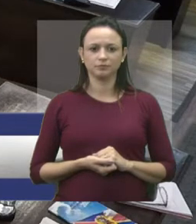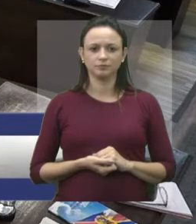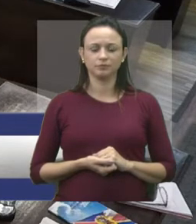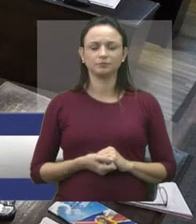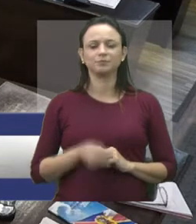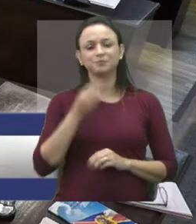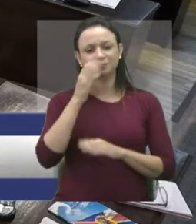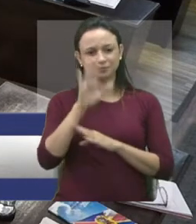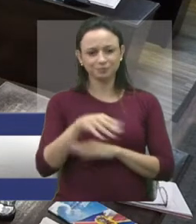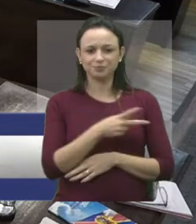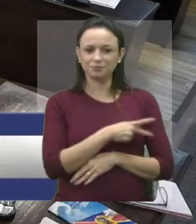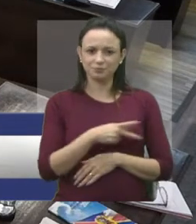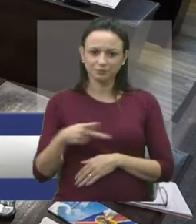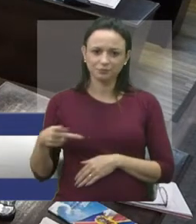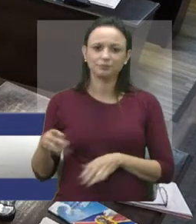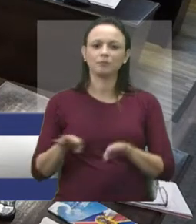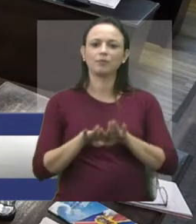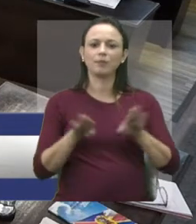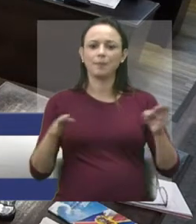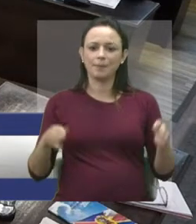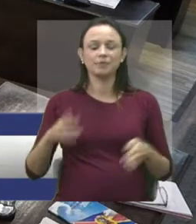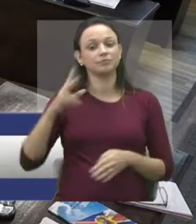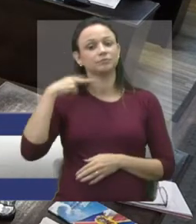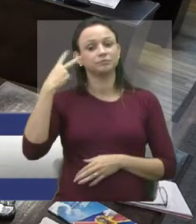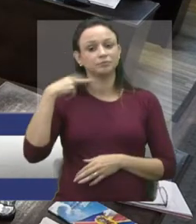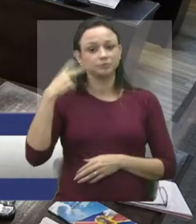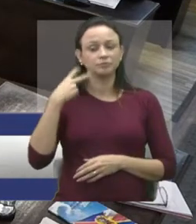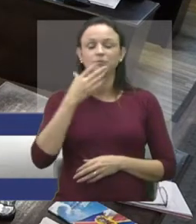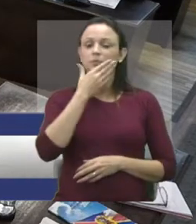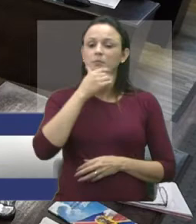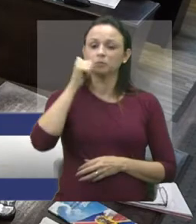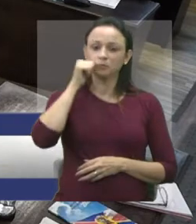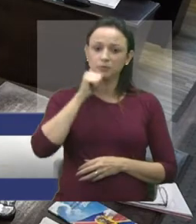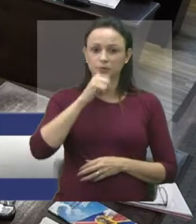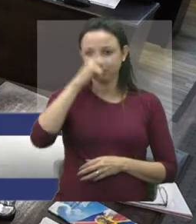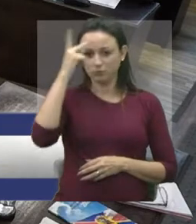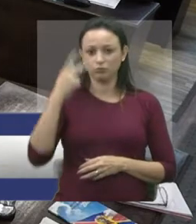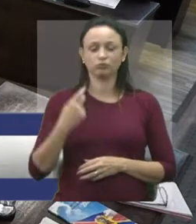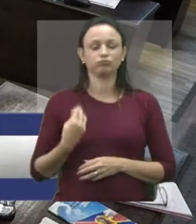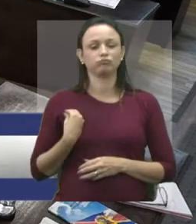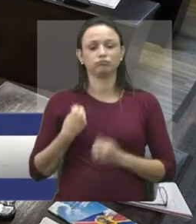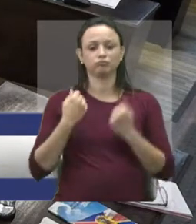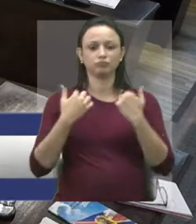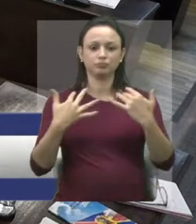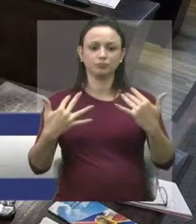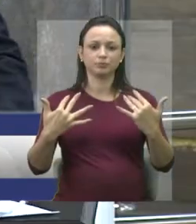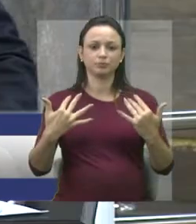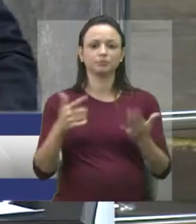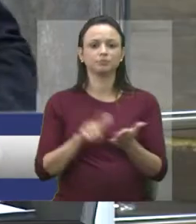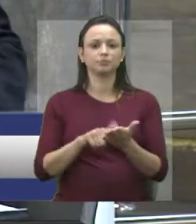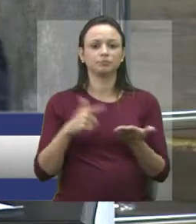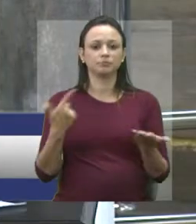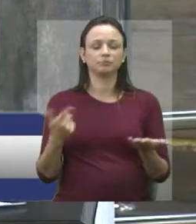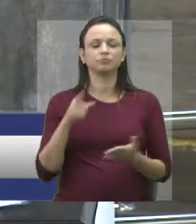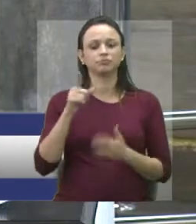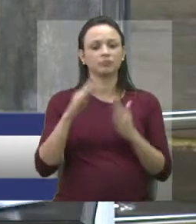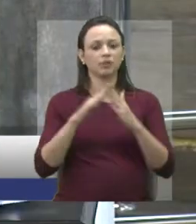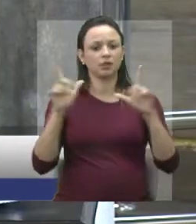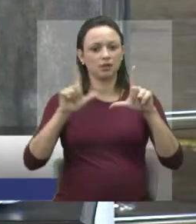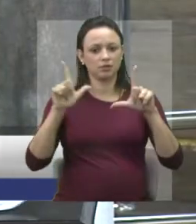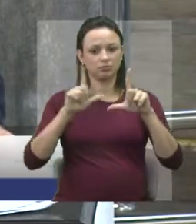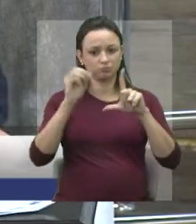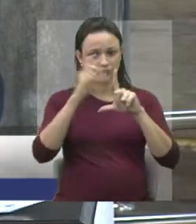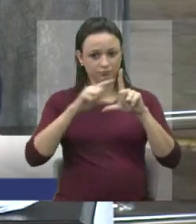Boa tarde, presidente, mesa, vereadores, vereadoras, público presente, imprensa e o pessoal que está assistindo em